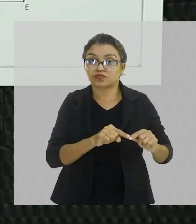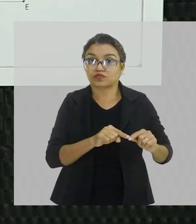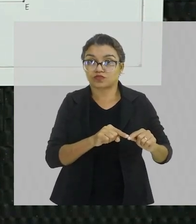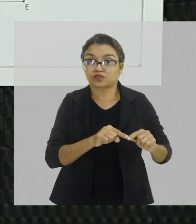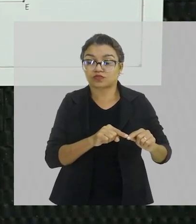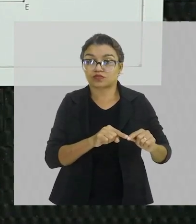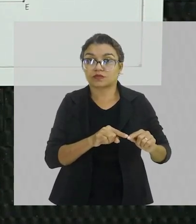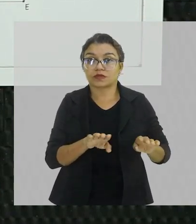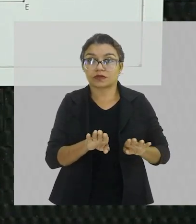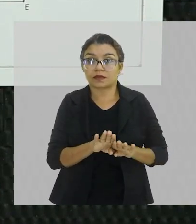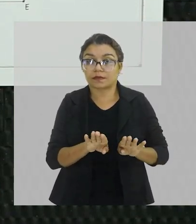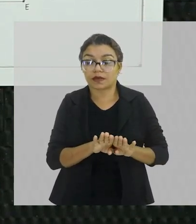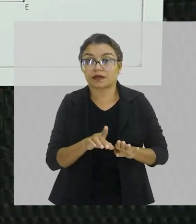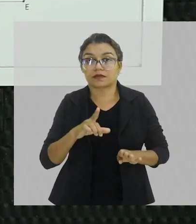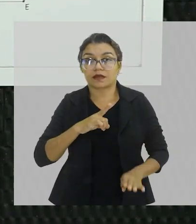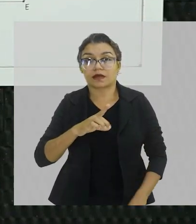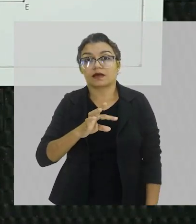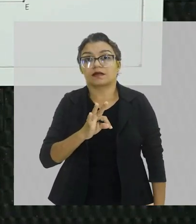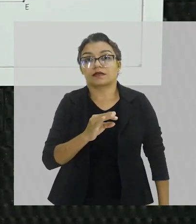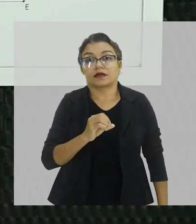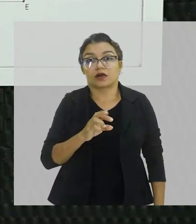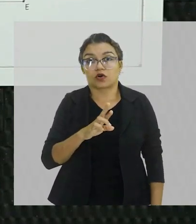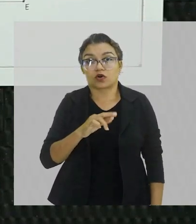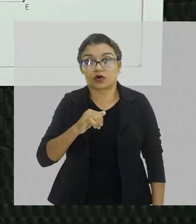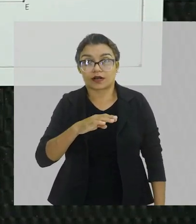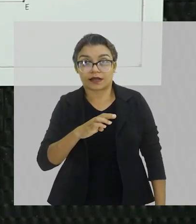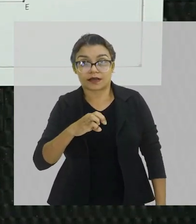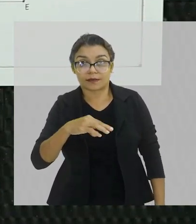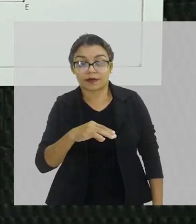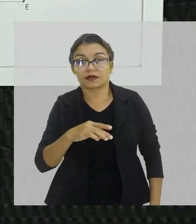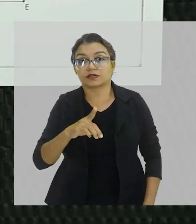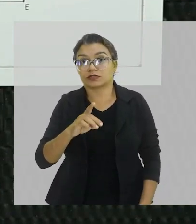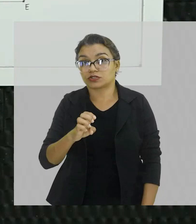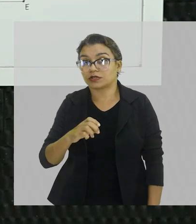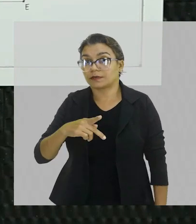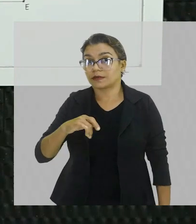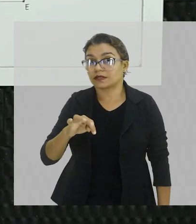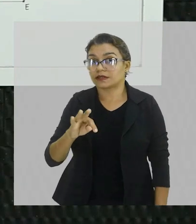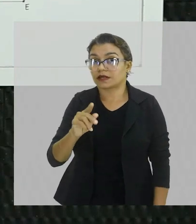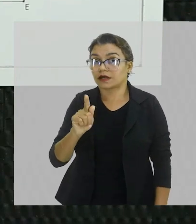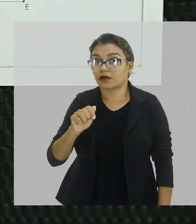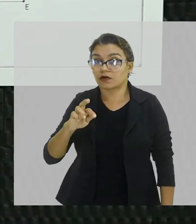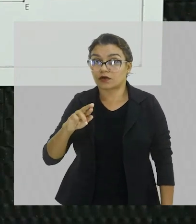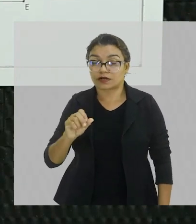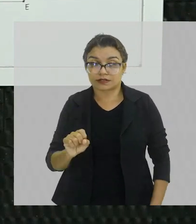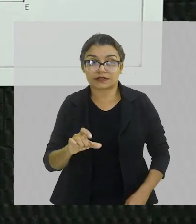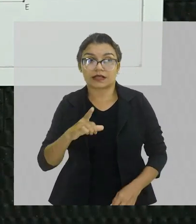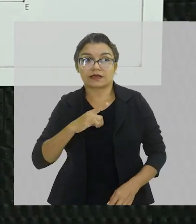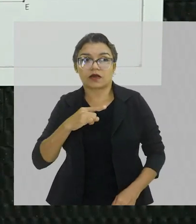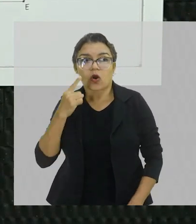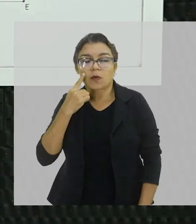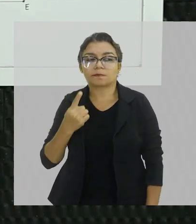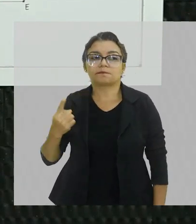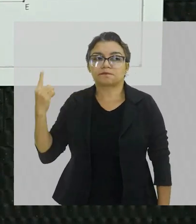Pitágoras, né? Olha só, se eu aplicar o teorema de Pitágoras, você, quadrado da hipotenusa, que é R ao quadrado,